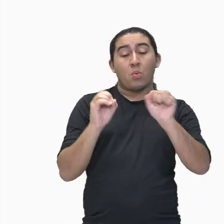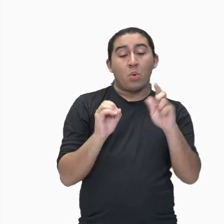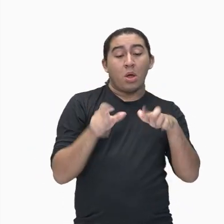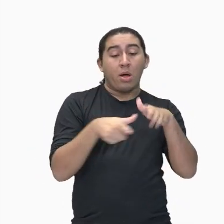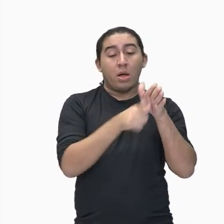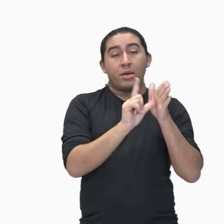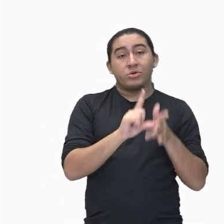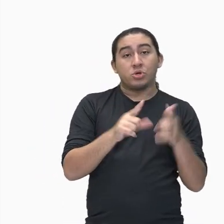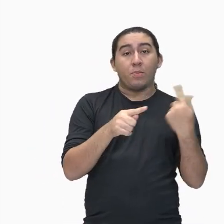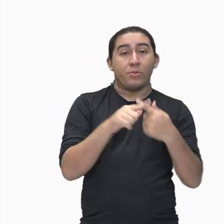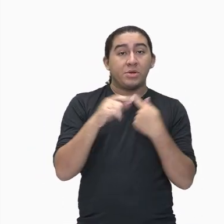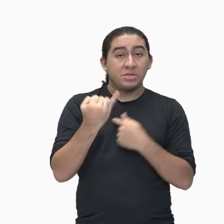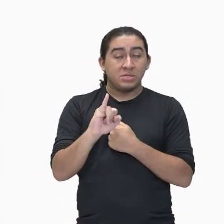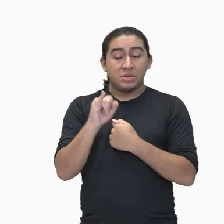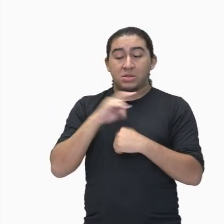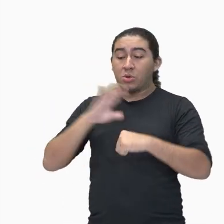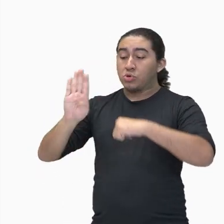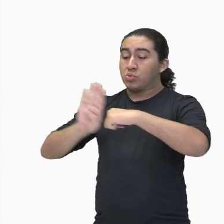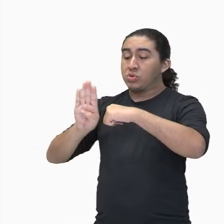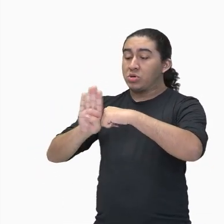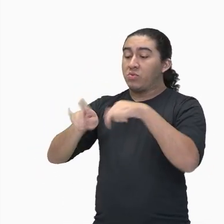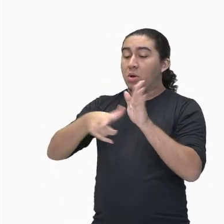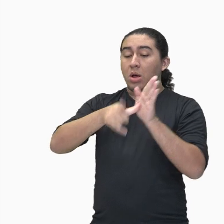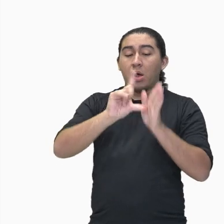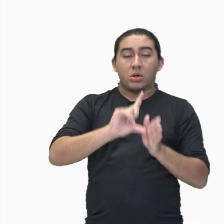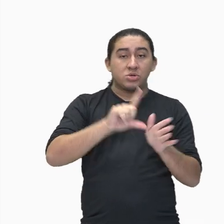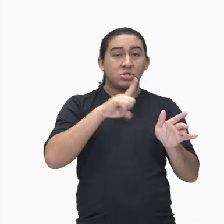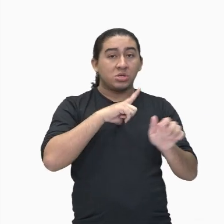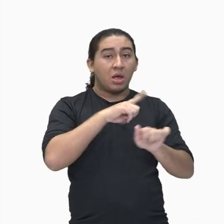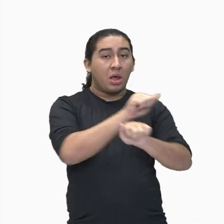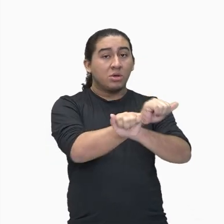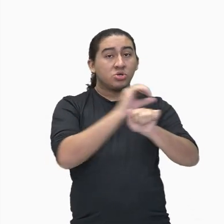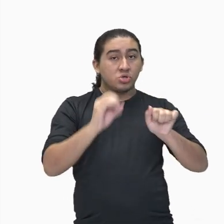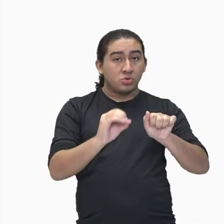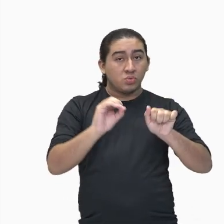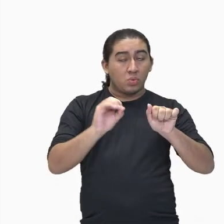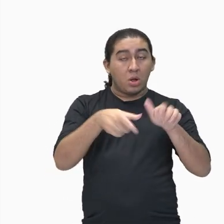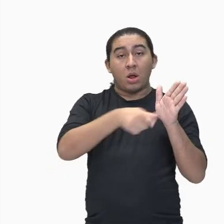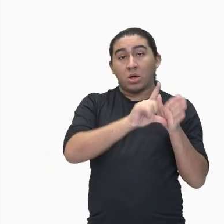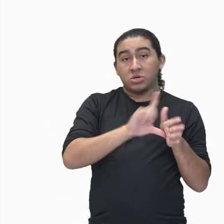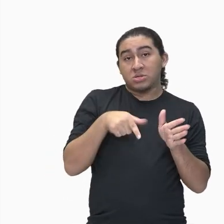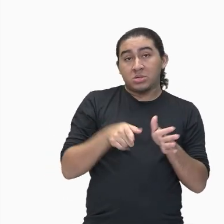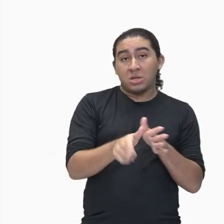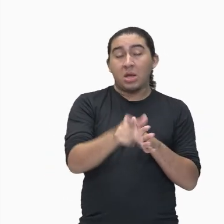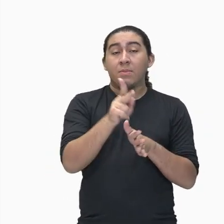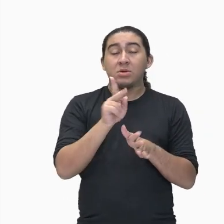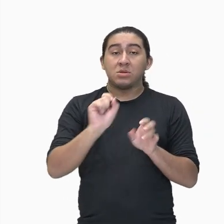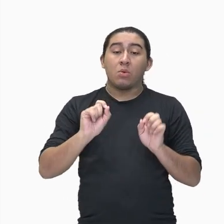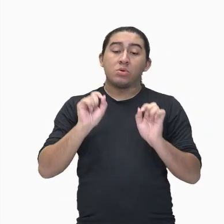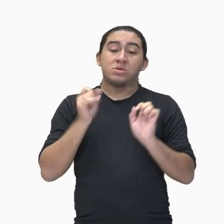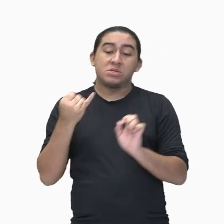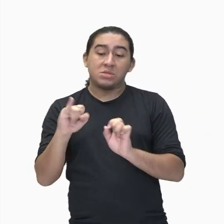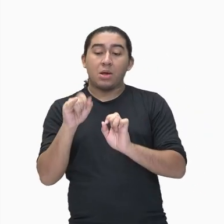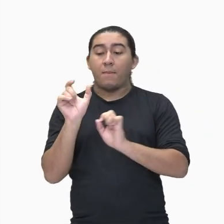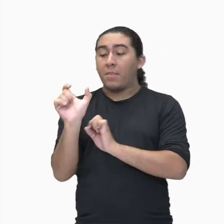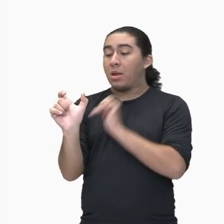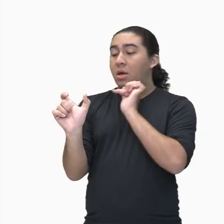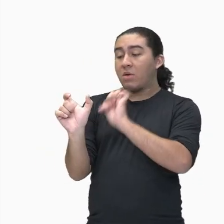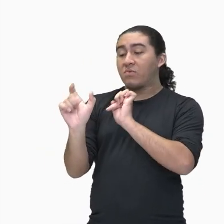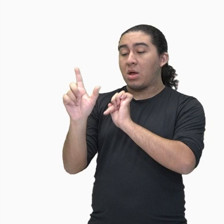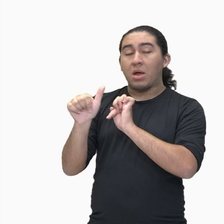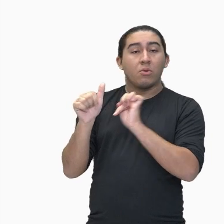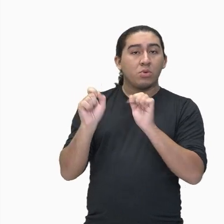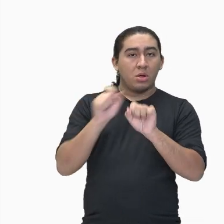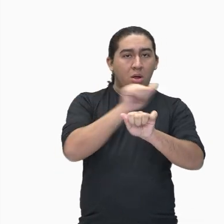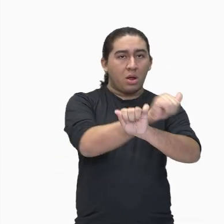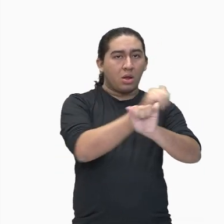substantivo sempre vai receber um artigo, né? Então, toda palavra com o artigo,